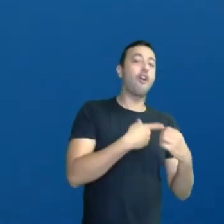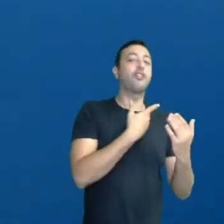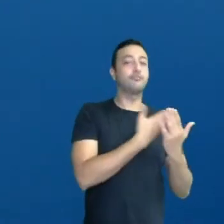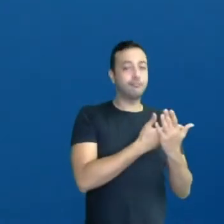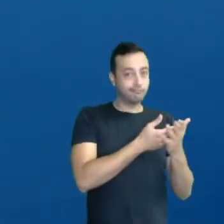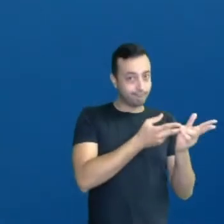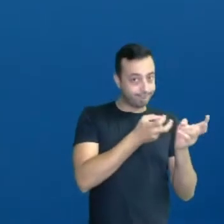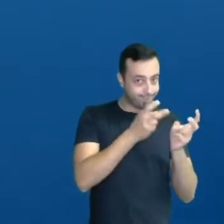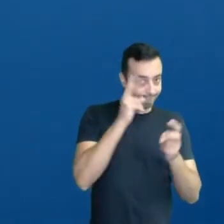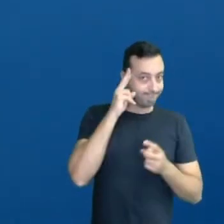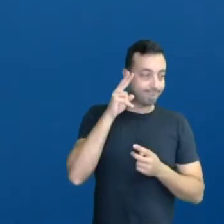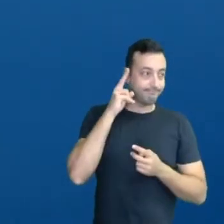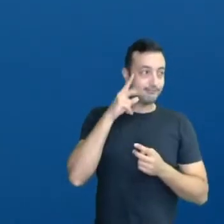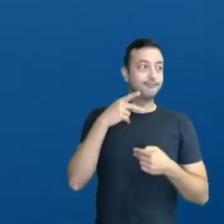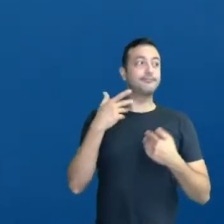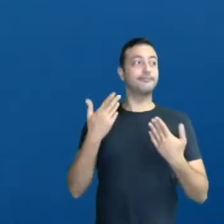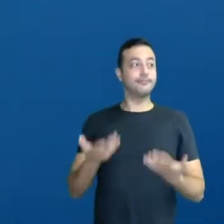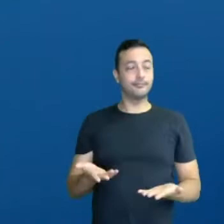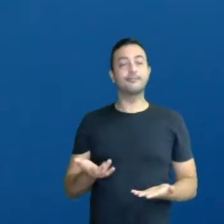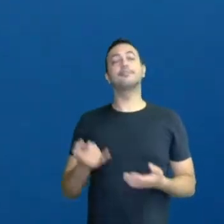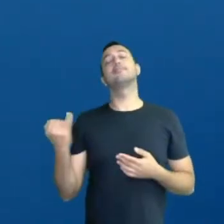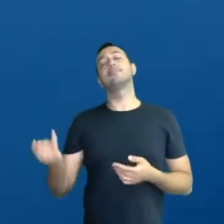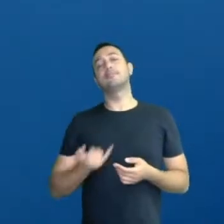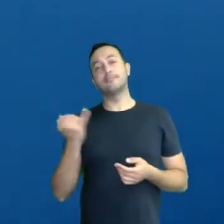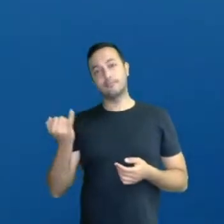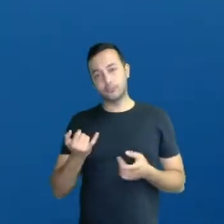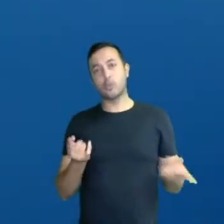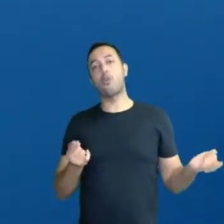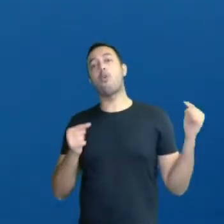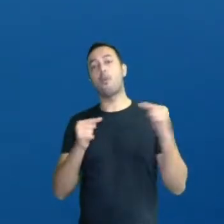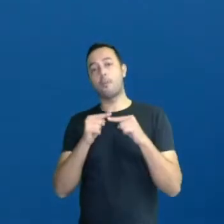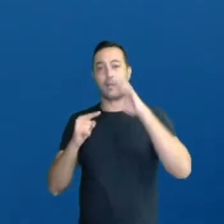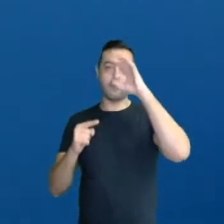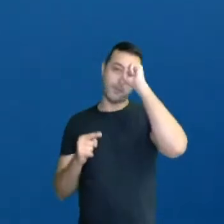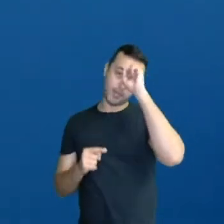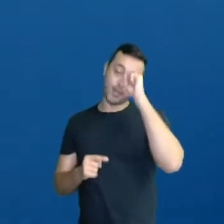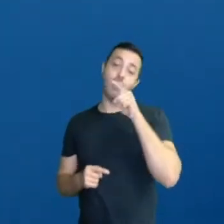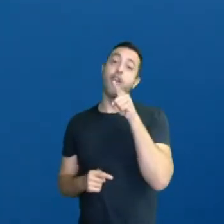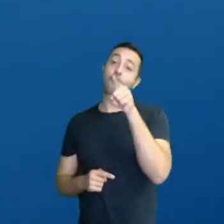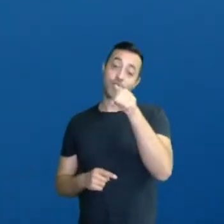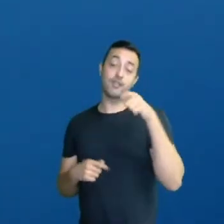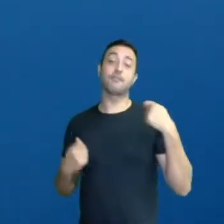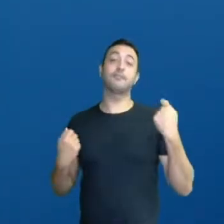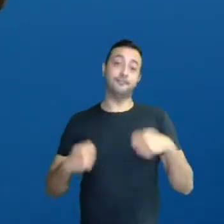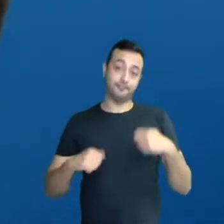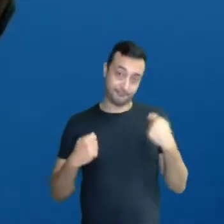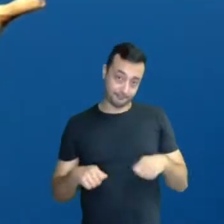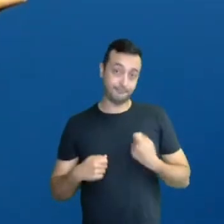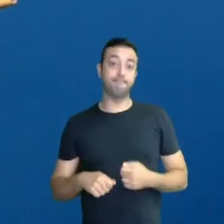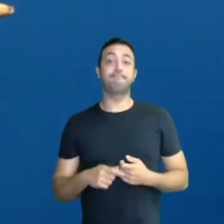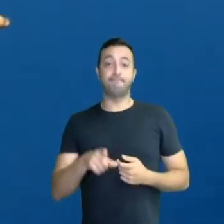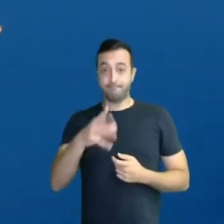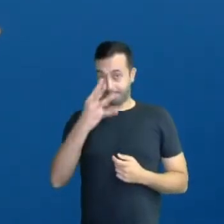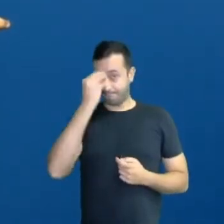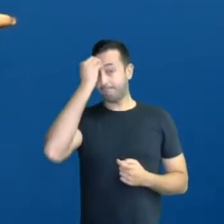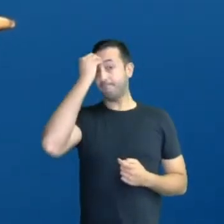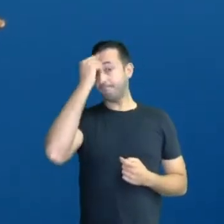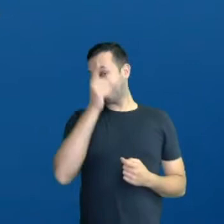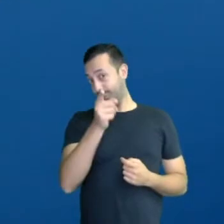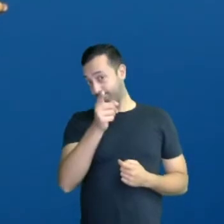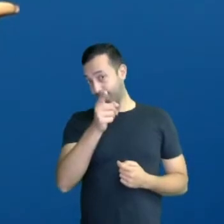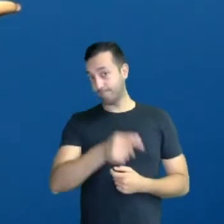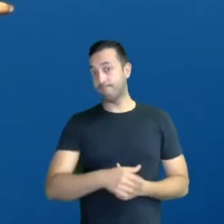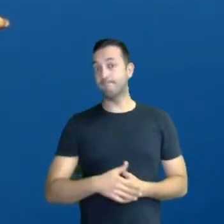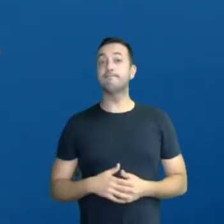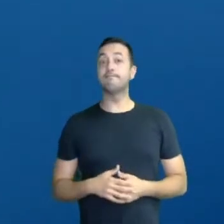poder lembrar. Porque são assuntos que vai puxar outros. E eu preciso que você, ó, coloque na sua cabecinha tudo